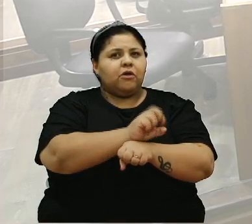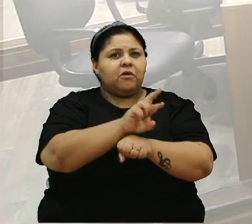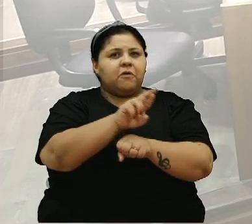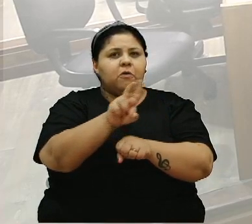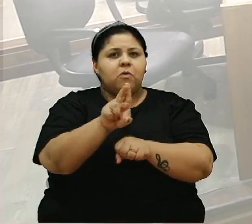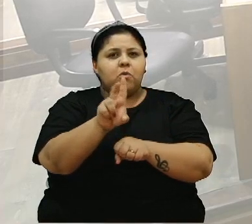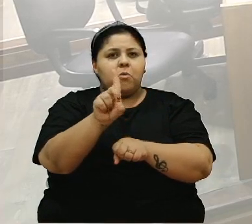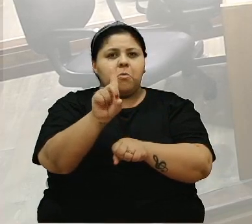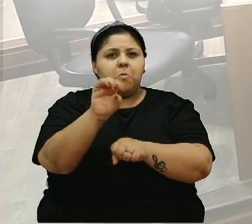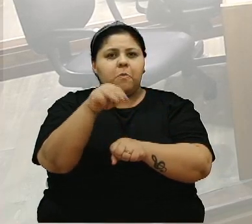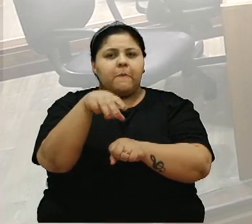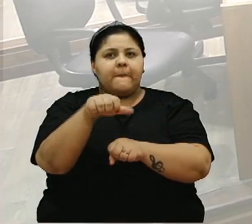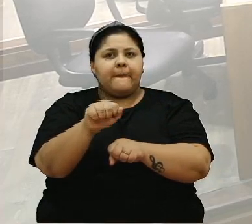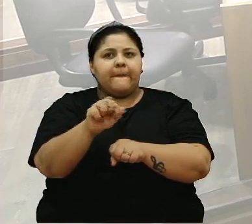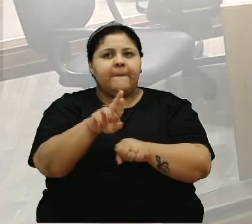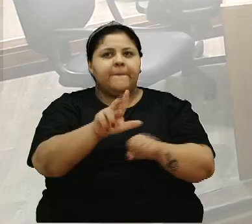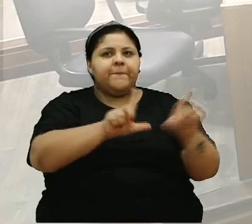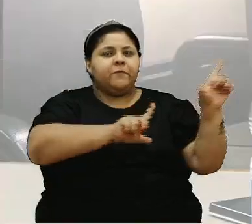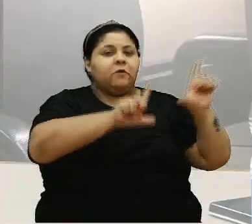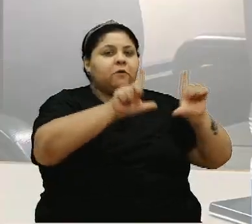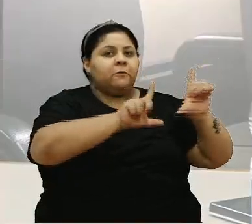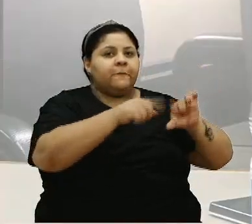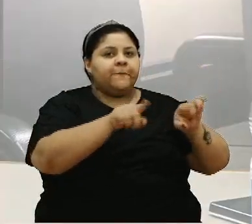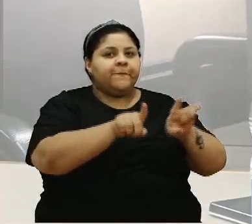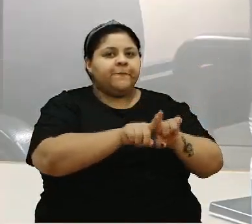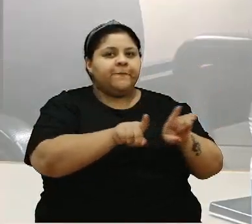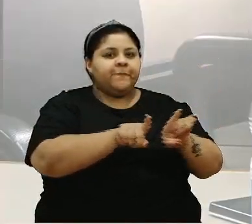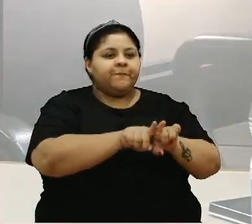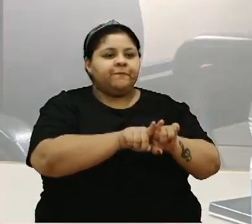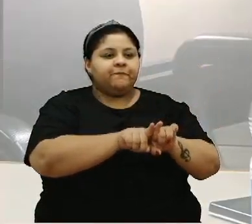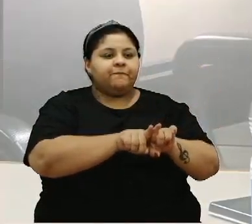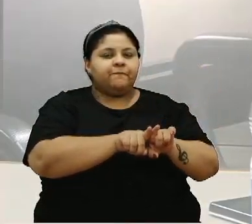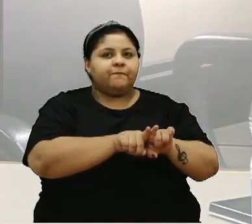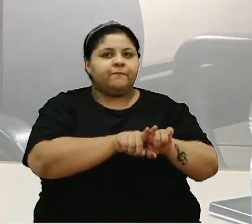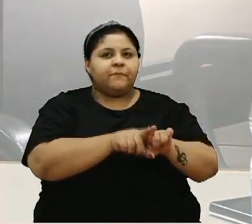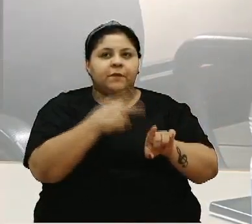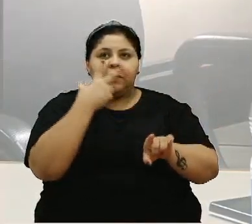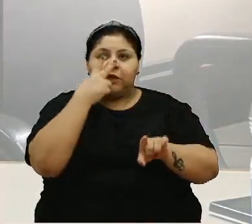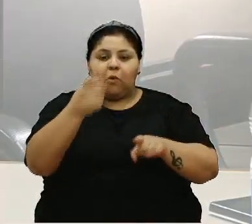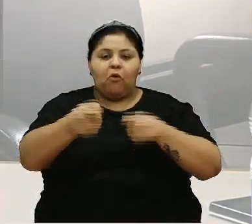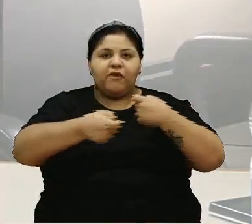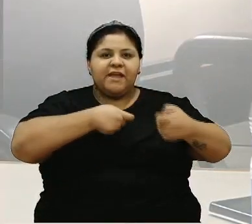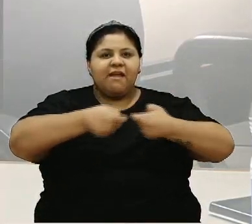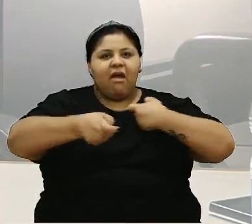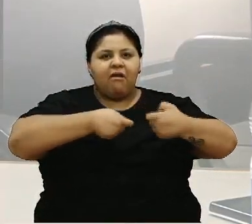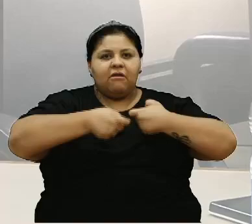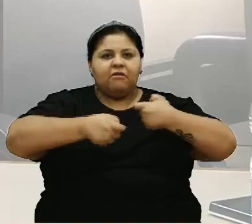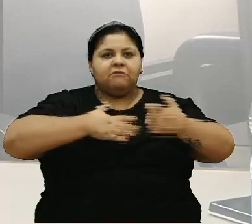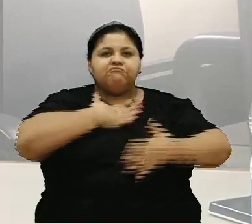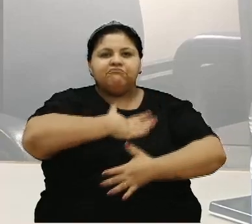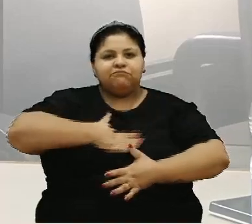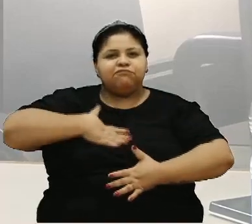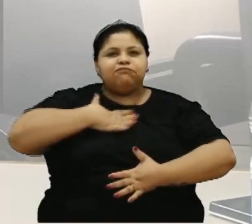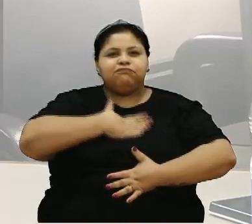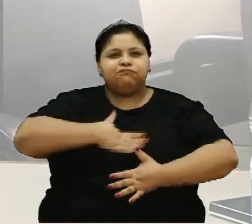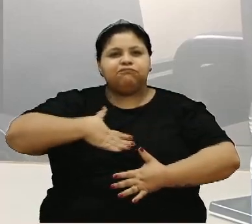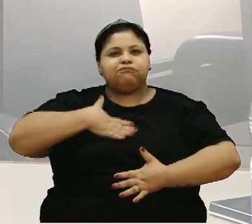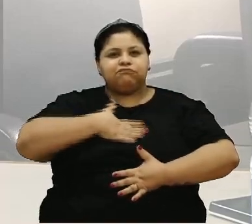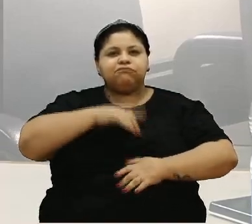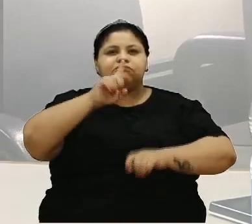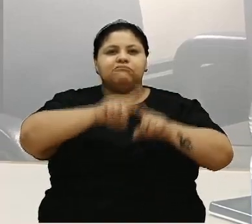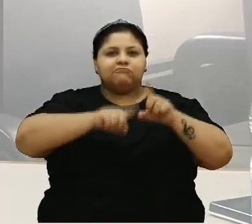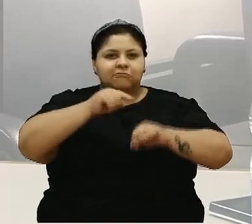Marmenegot, fotografar, vereador Lucas, parecia um arsenal de guerra. Fiquei até satisfeito. Digo, quando as coisas